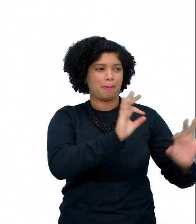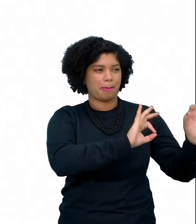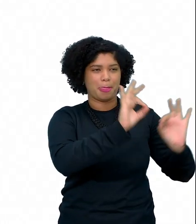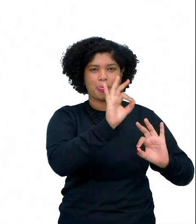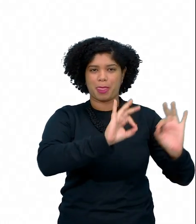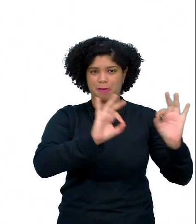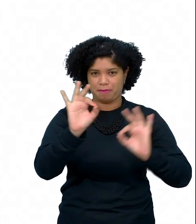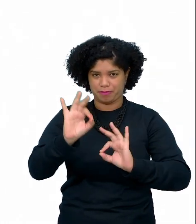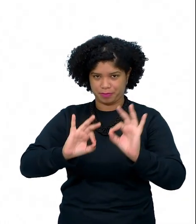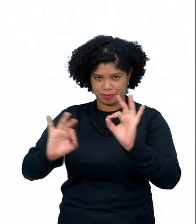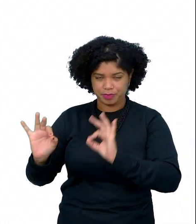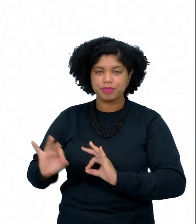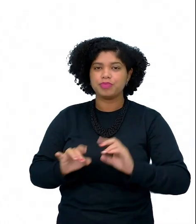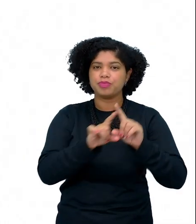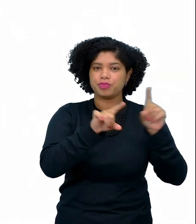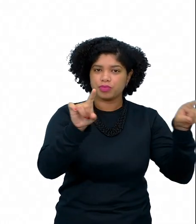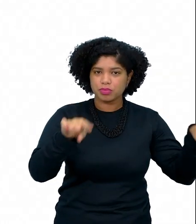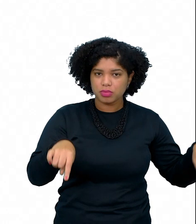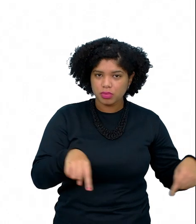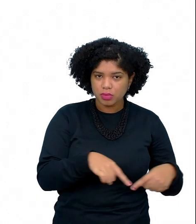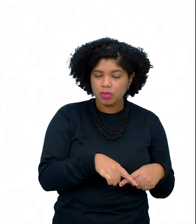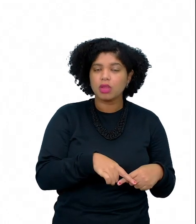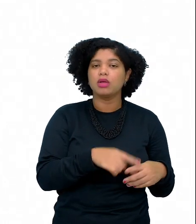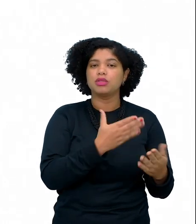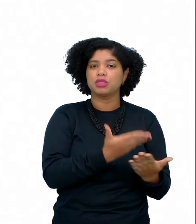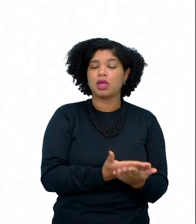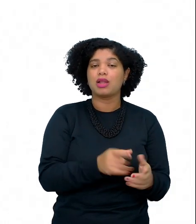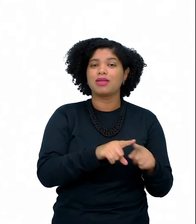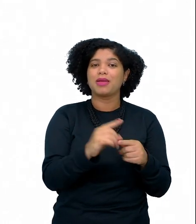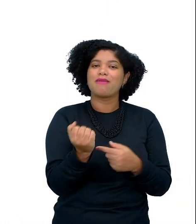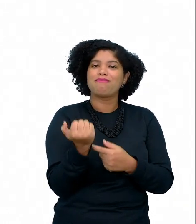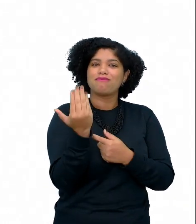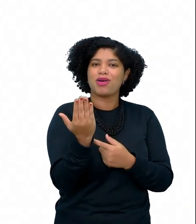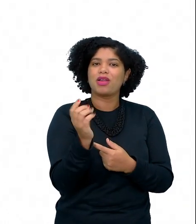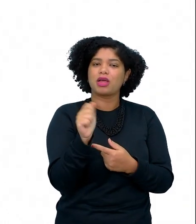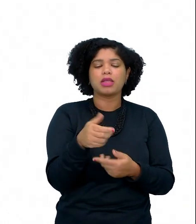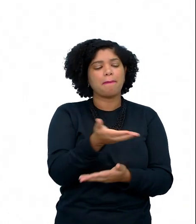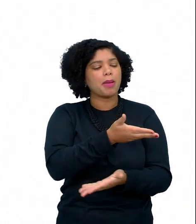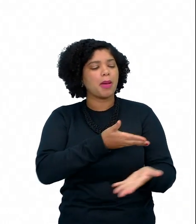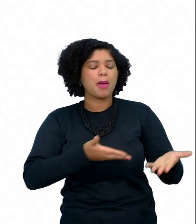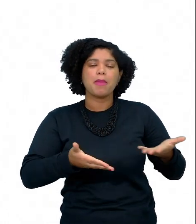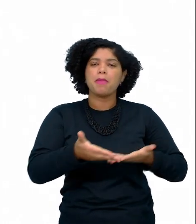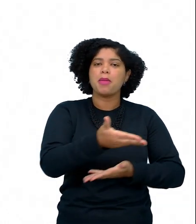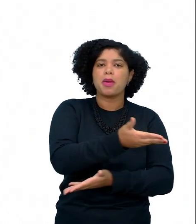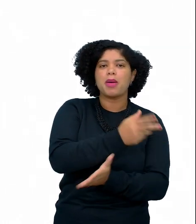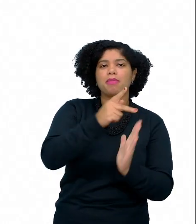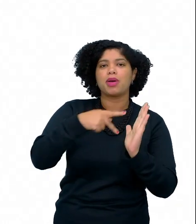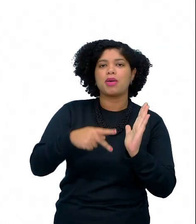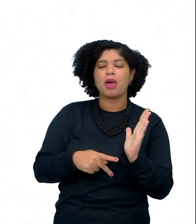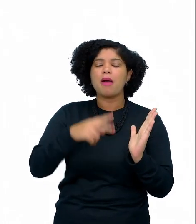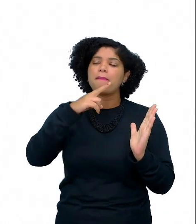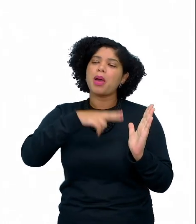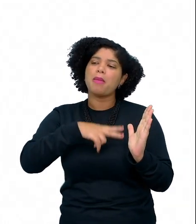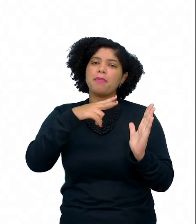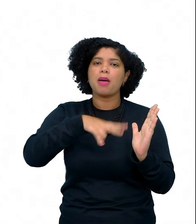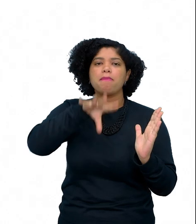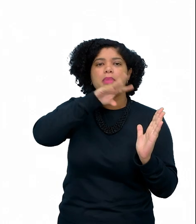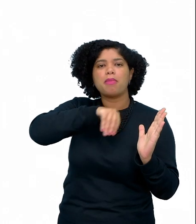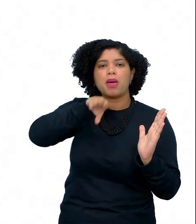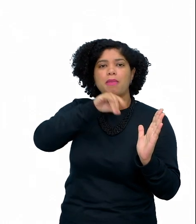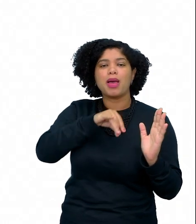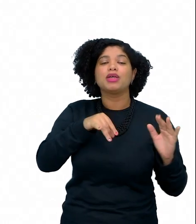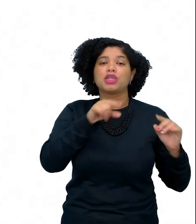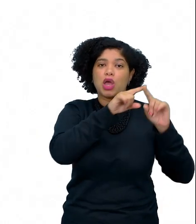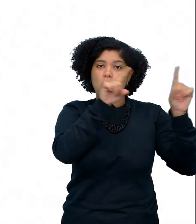ou espaços fora da sala de aula para socializarem os poemas, os cartazes e